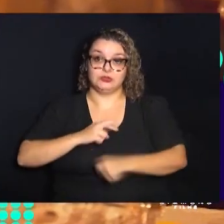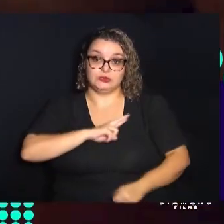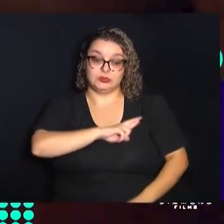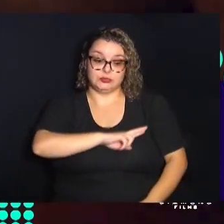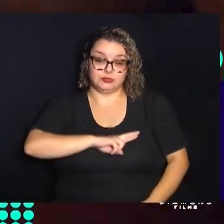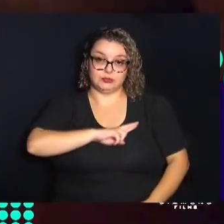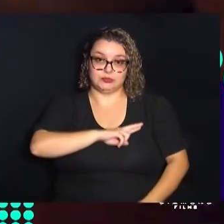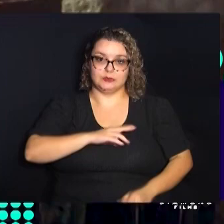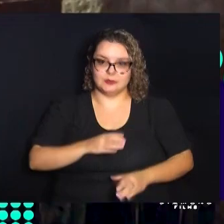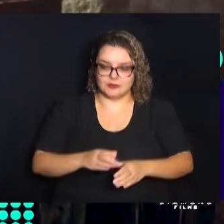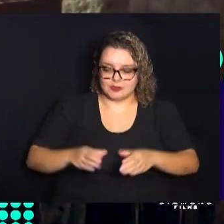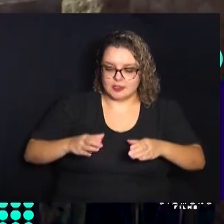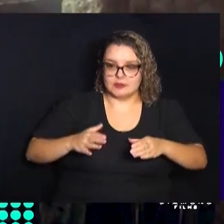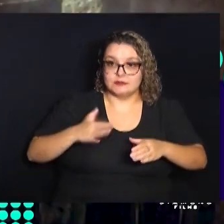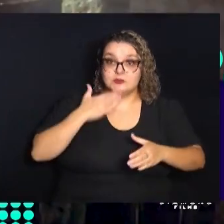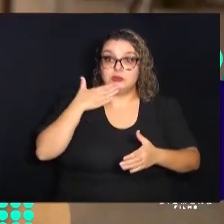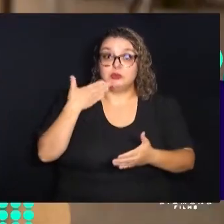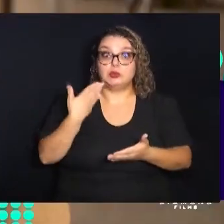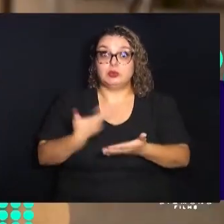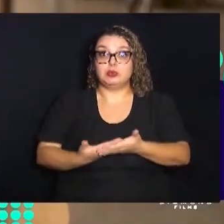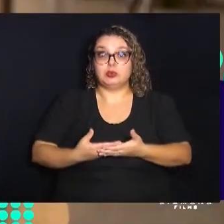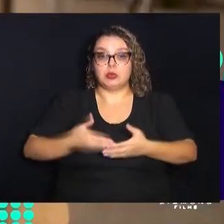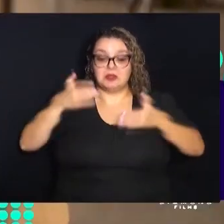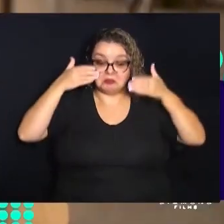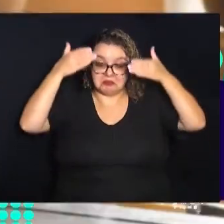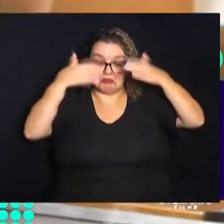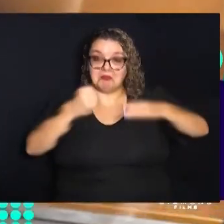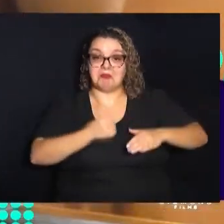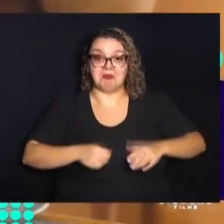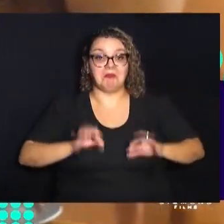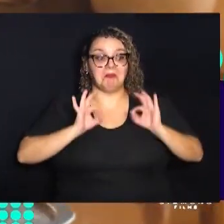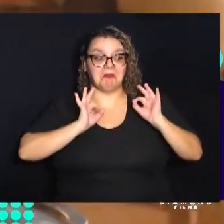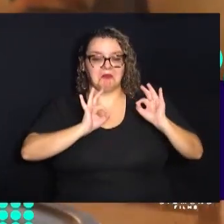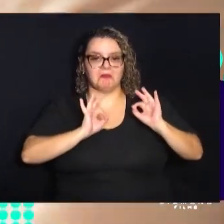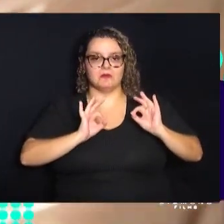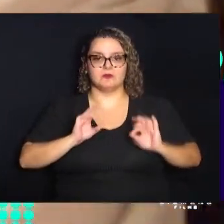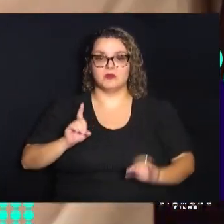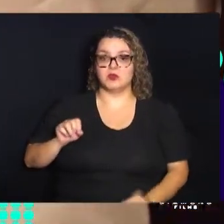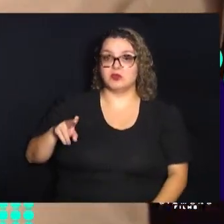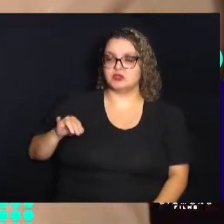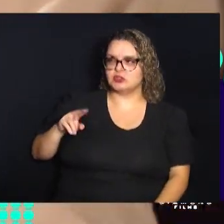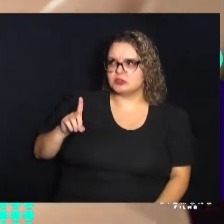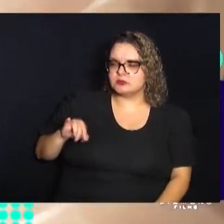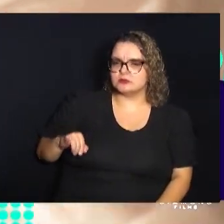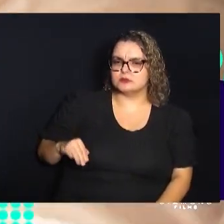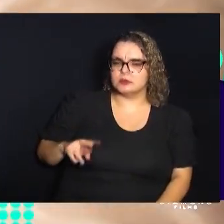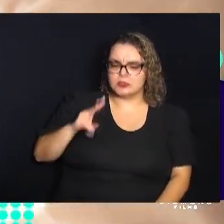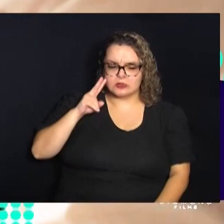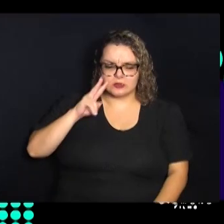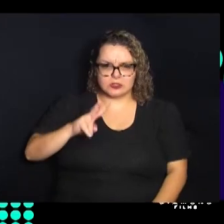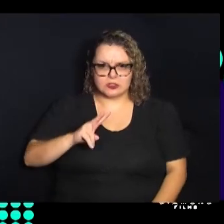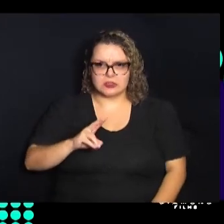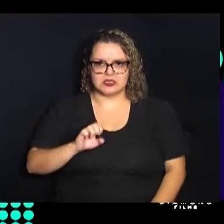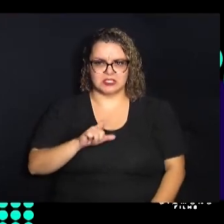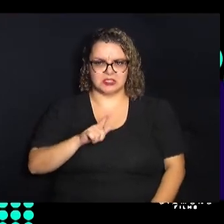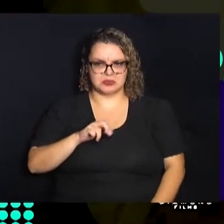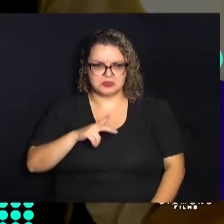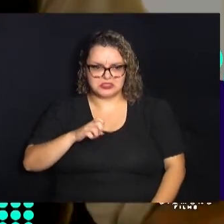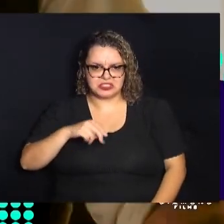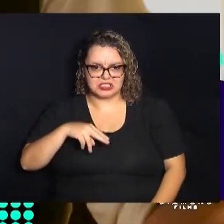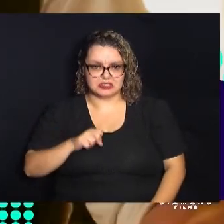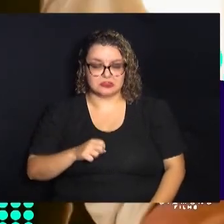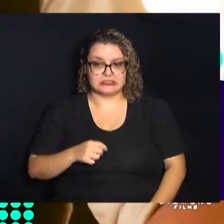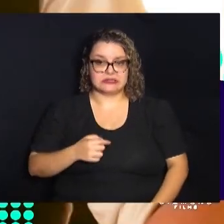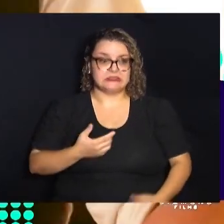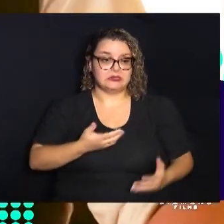romance dá origem a pratos que impressionam até os chefes ilustres. Quando Dodin se depara com a relutância de